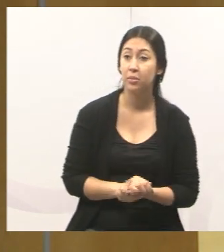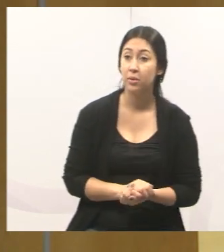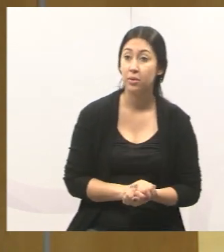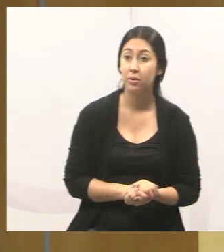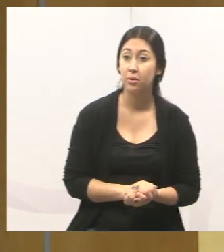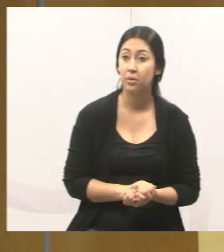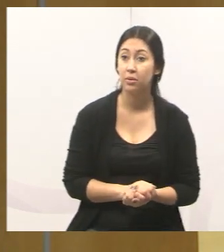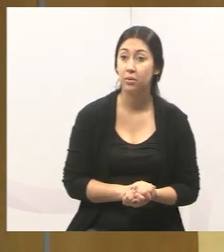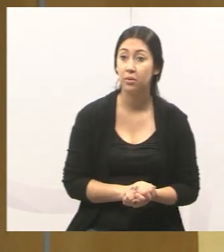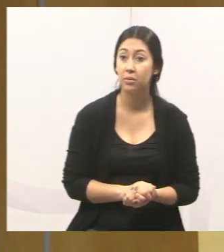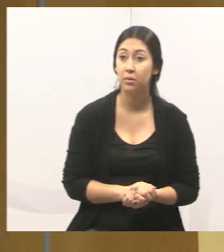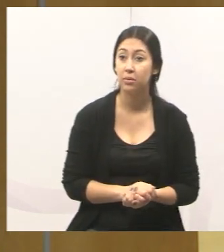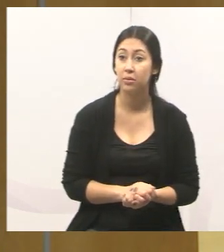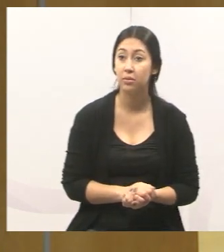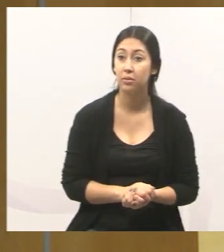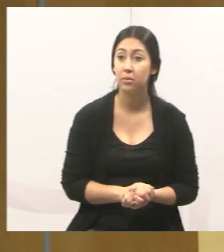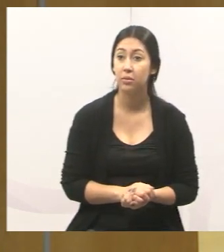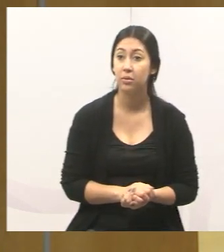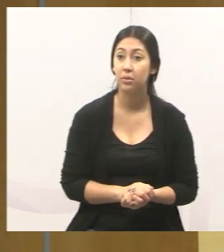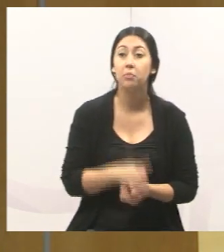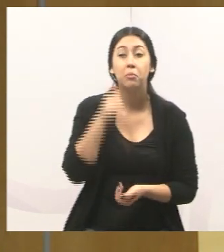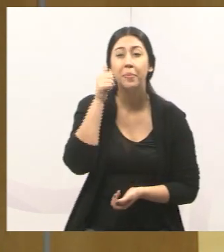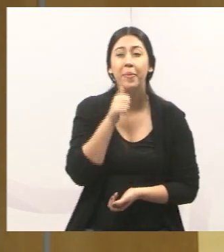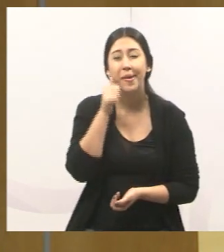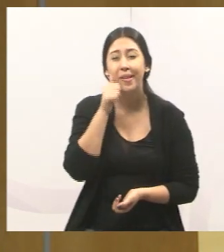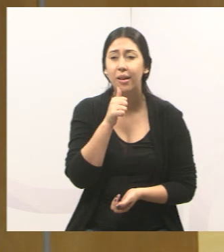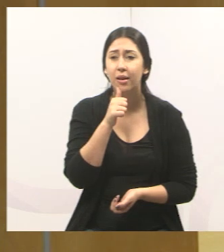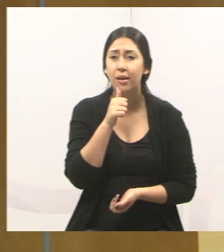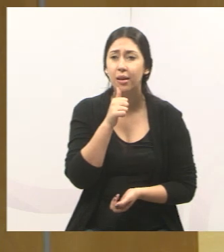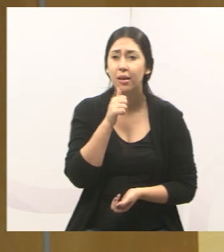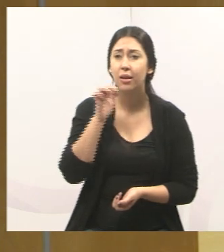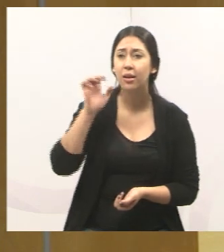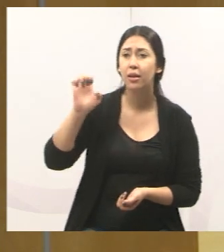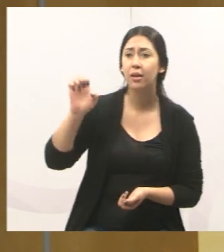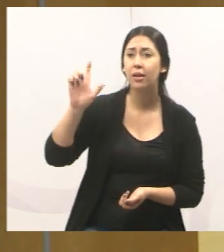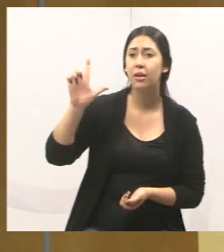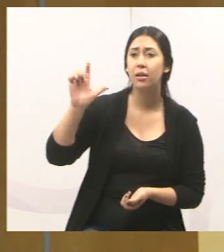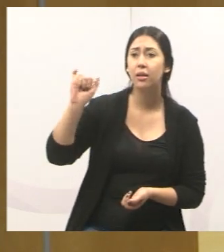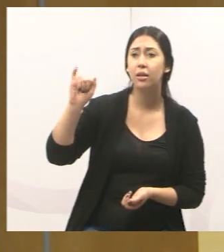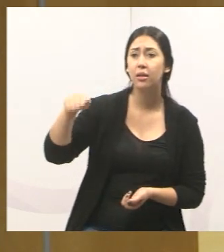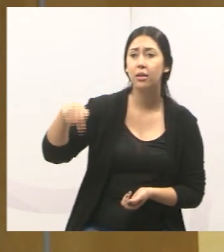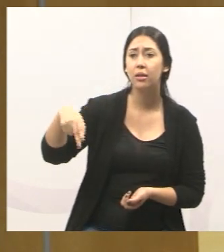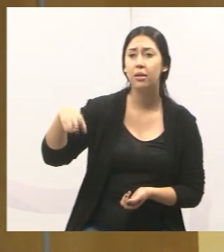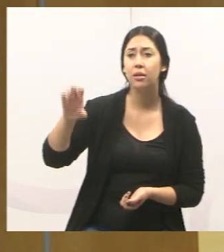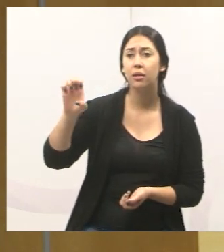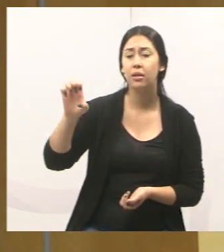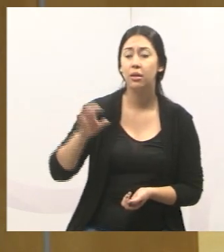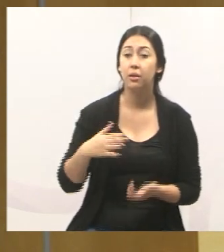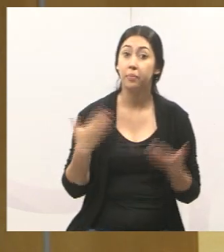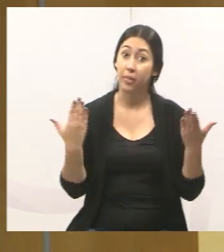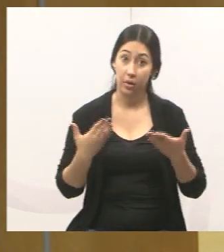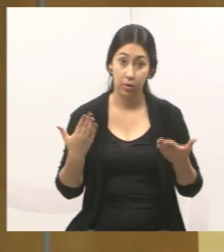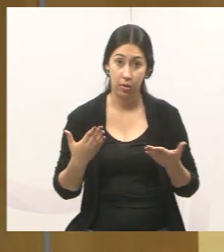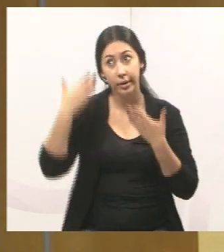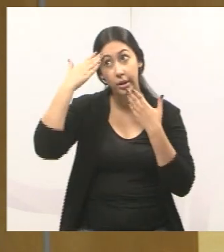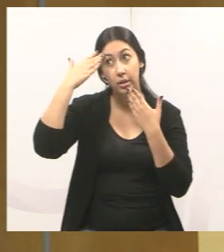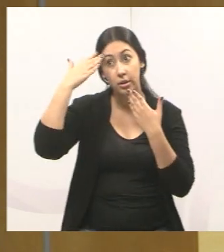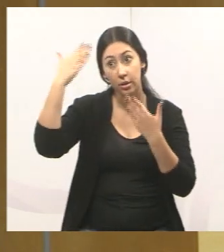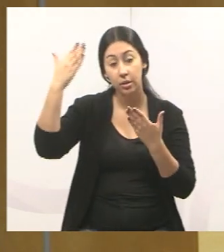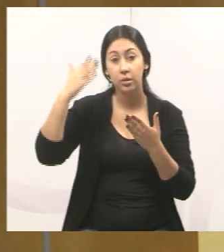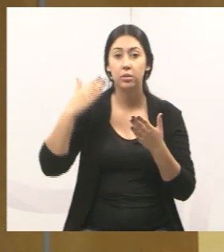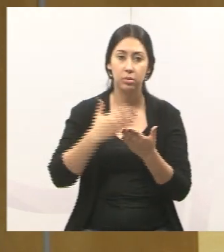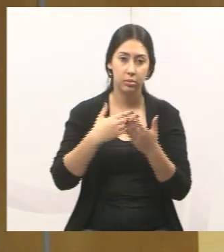a promotora pública, a doutora Eliane Taborda também. Agora, né, graças a Deus, vai ser